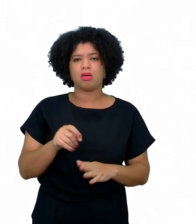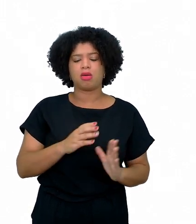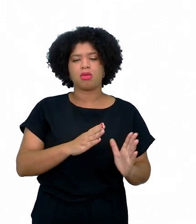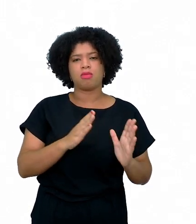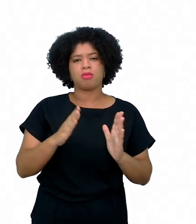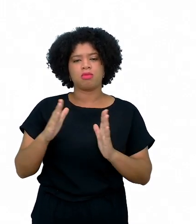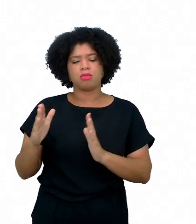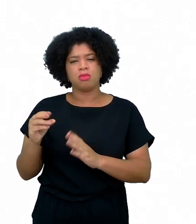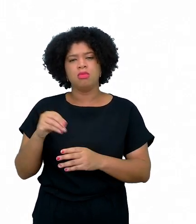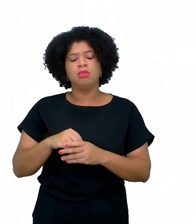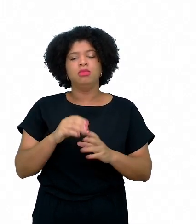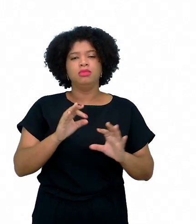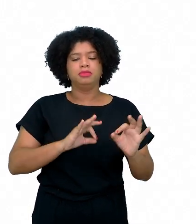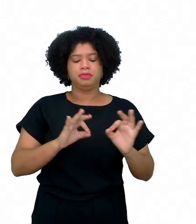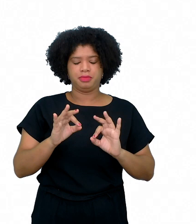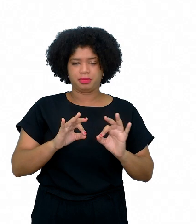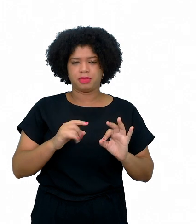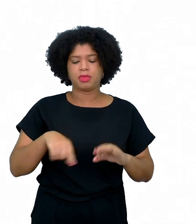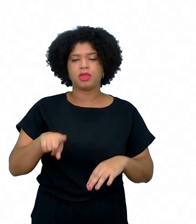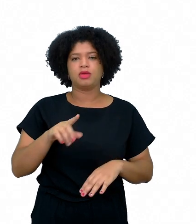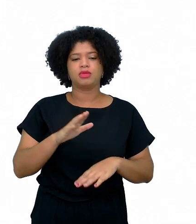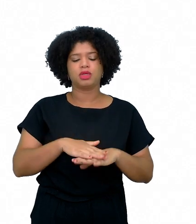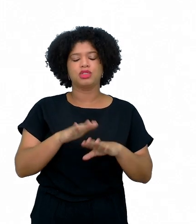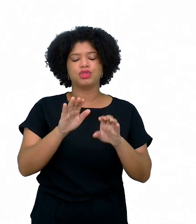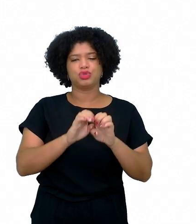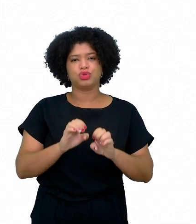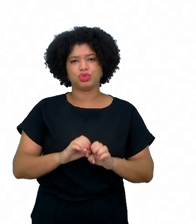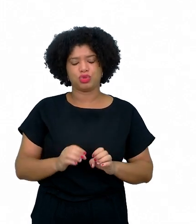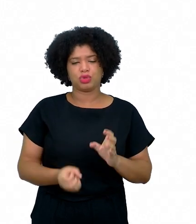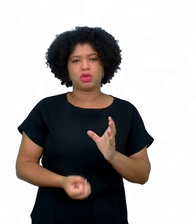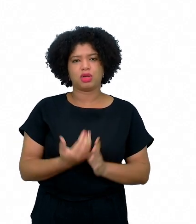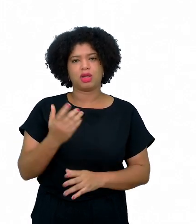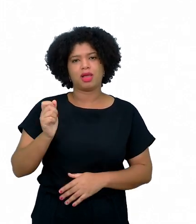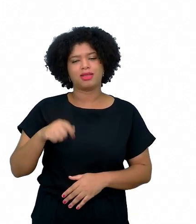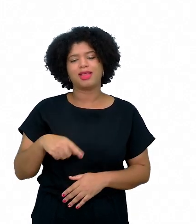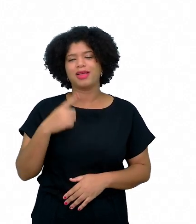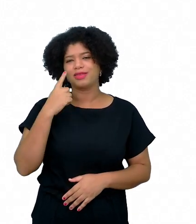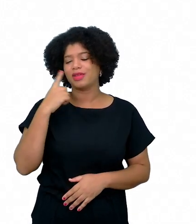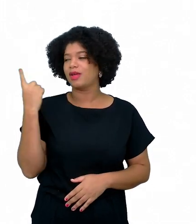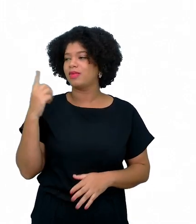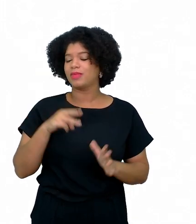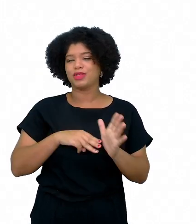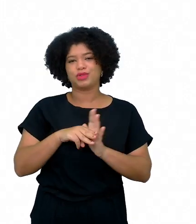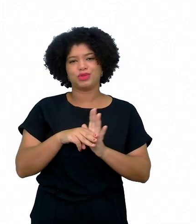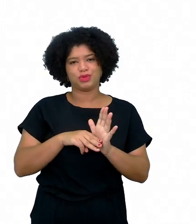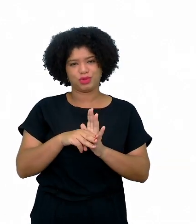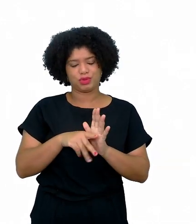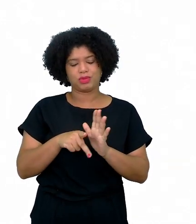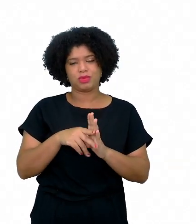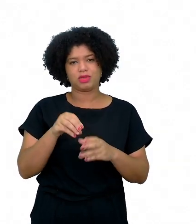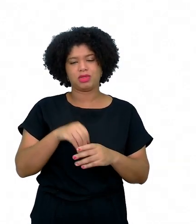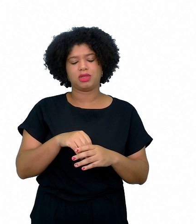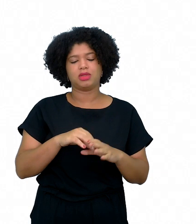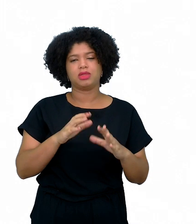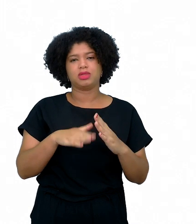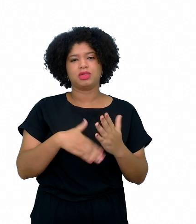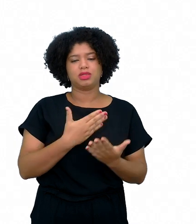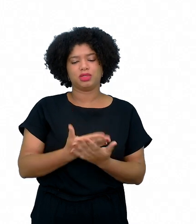de um projeto, né, que vocês vão estruturar, e com esta metodologia da sala de aula